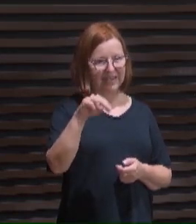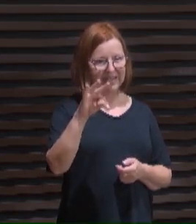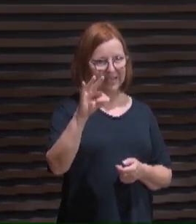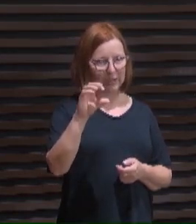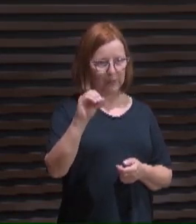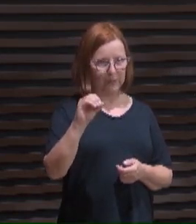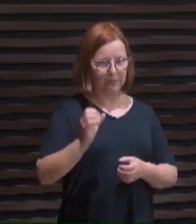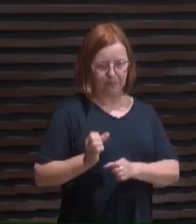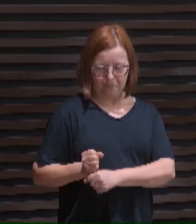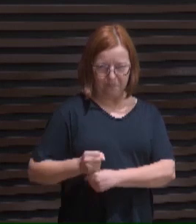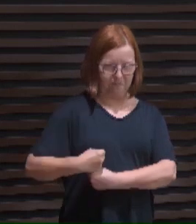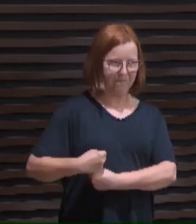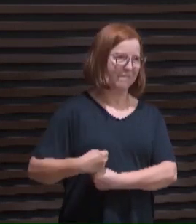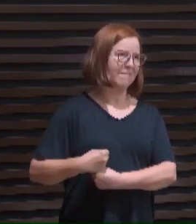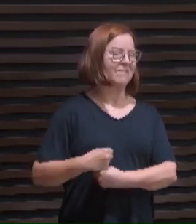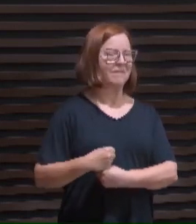origem,